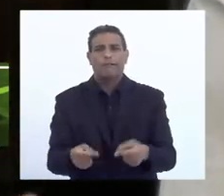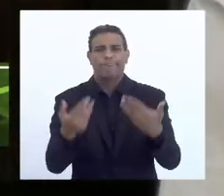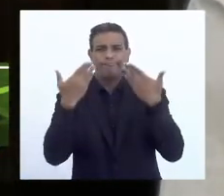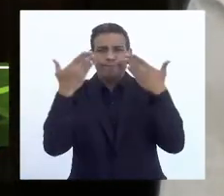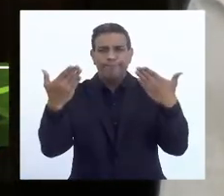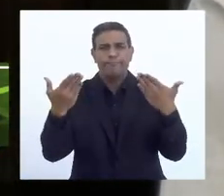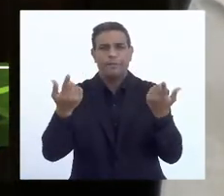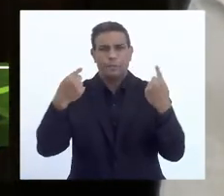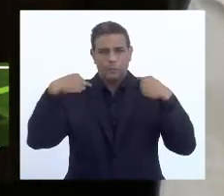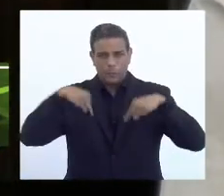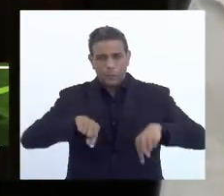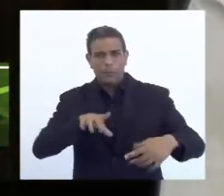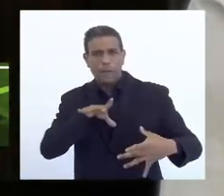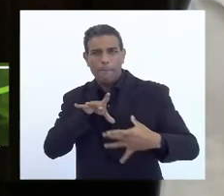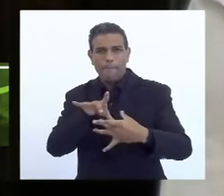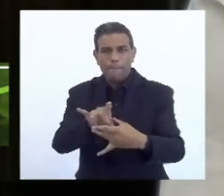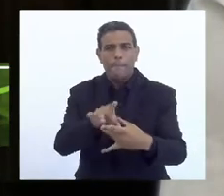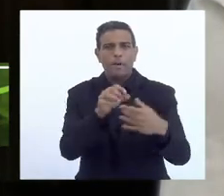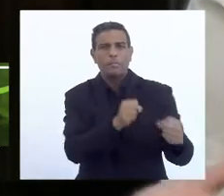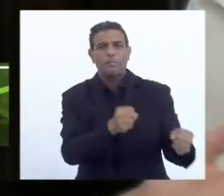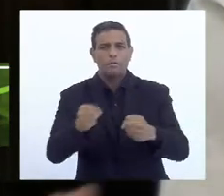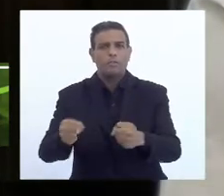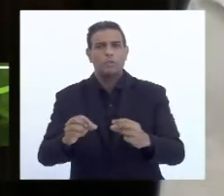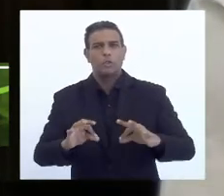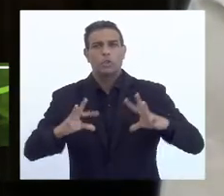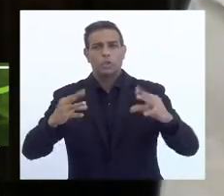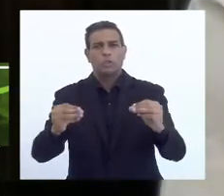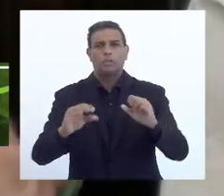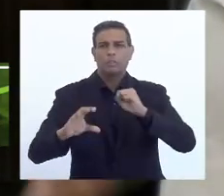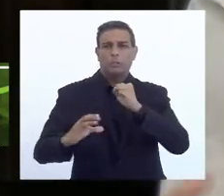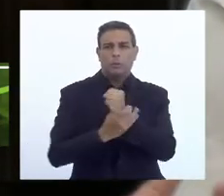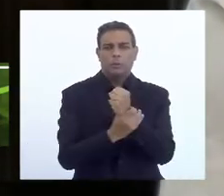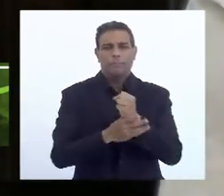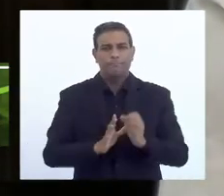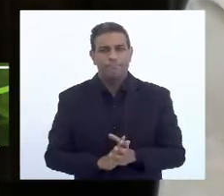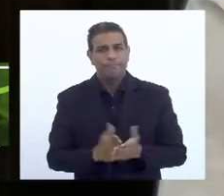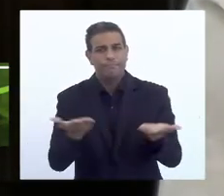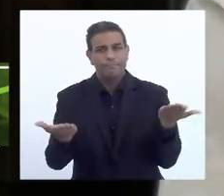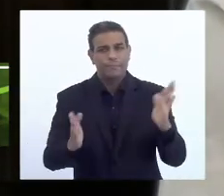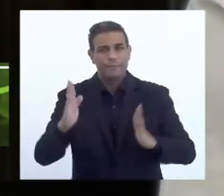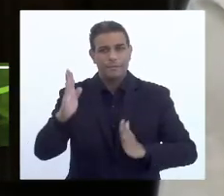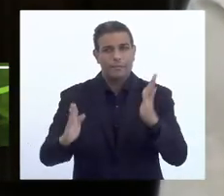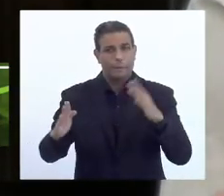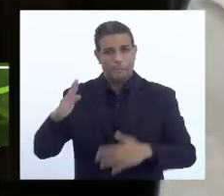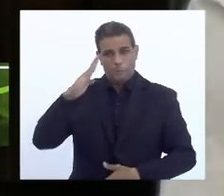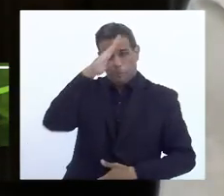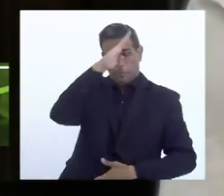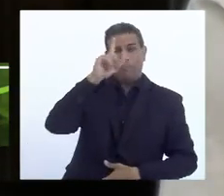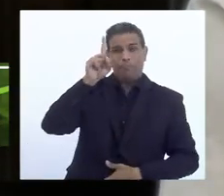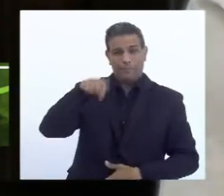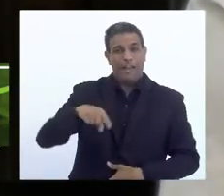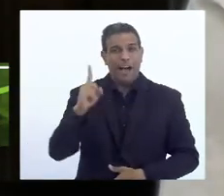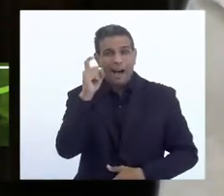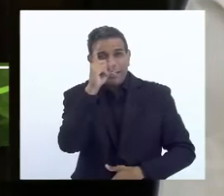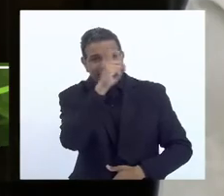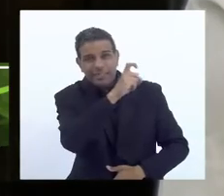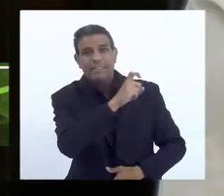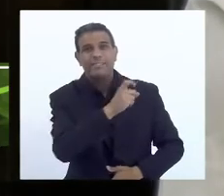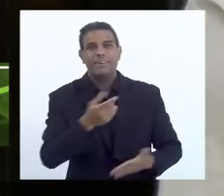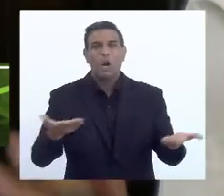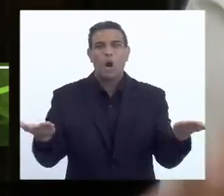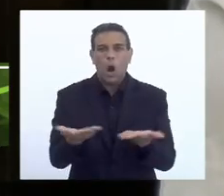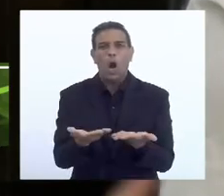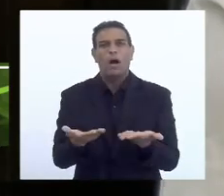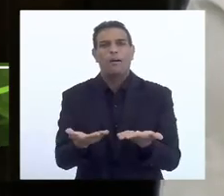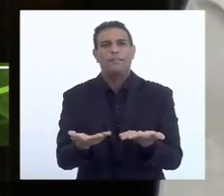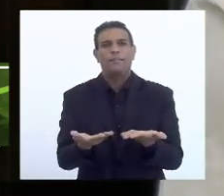os nossos corpos nesses espaços e garantir que façamos isso em segurança. Em tempos de Bolsonaro, isso é muito difícil. Falei pouco de Bolsonaro porque